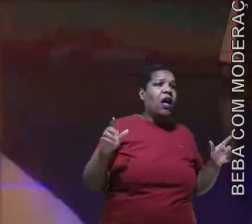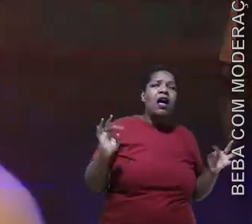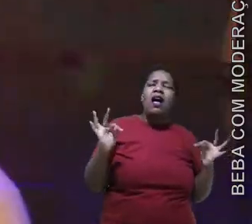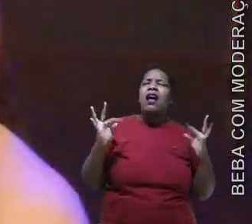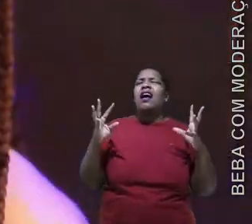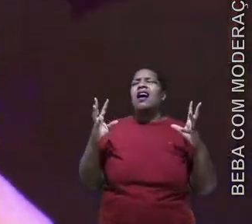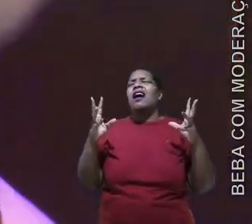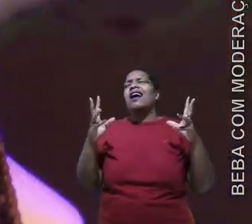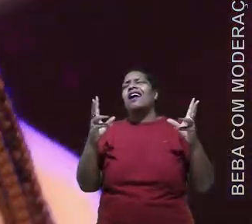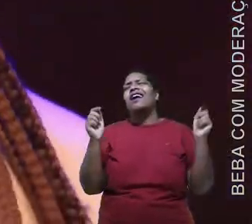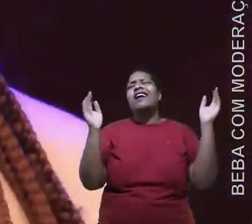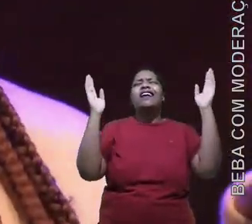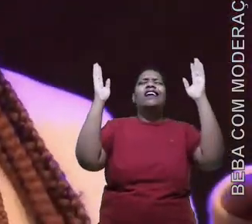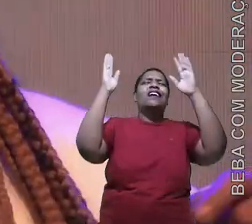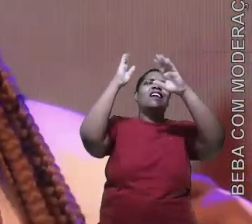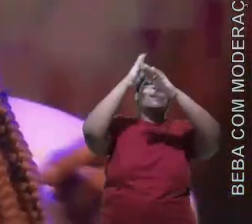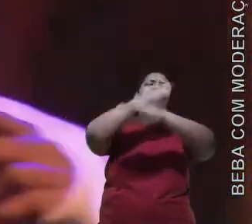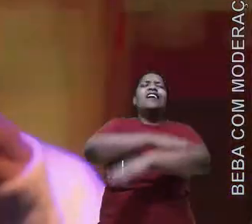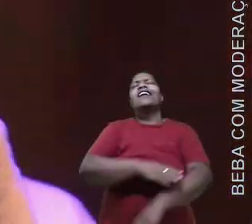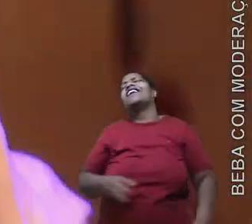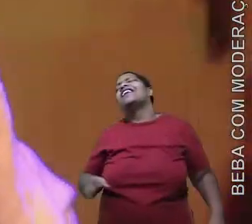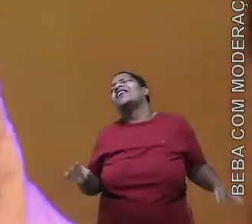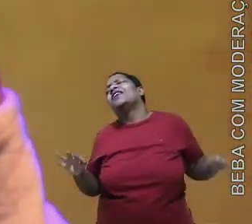aniversário dele é